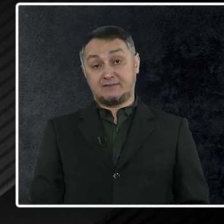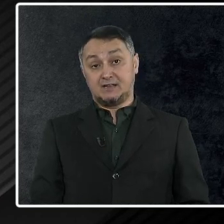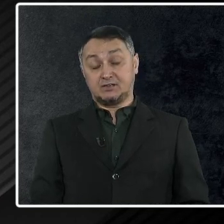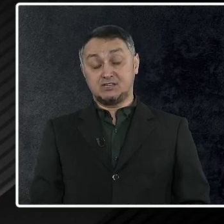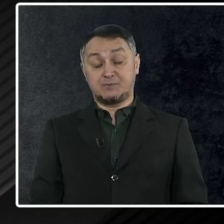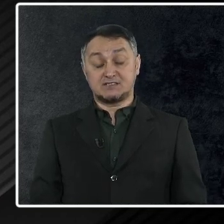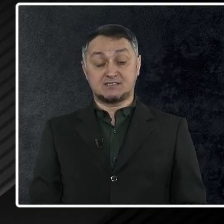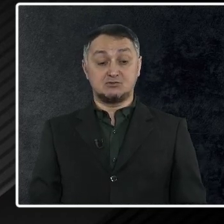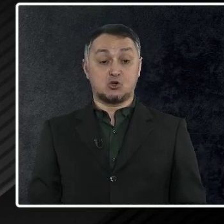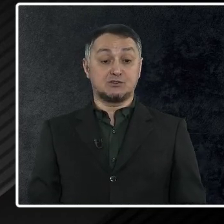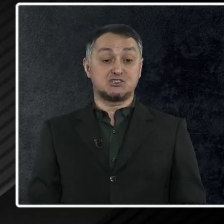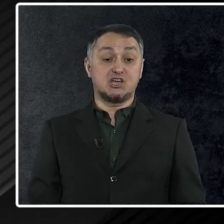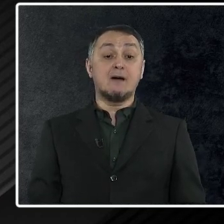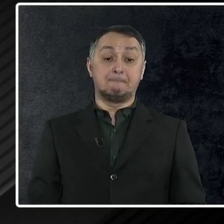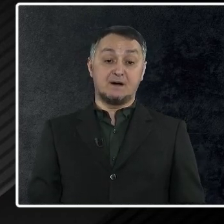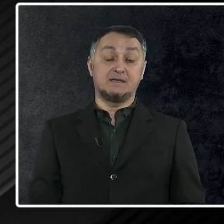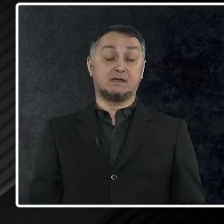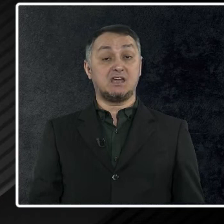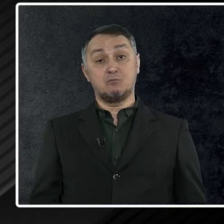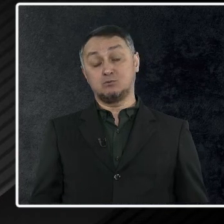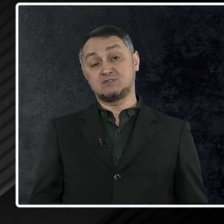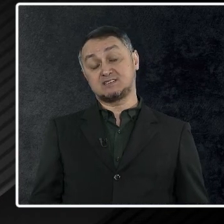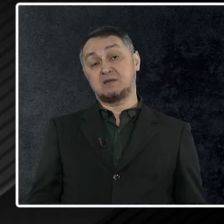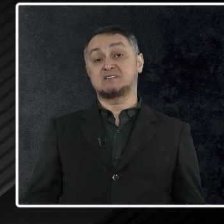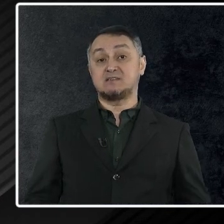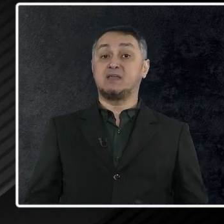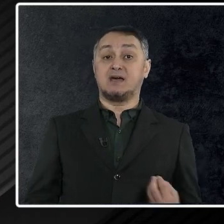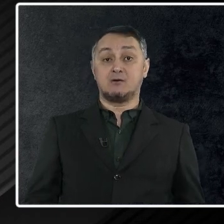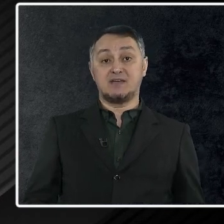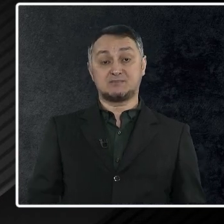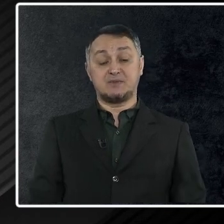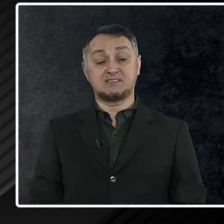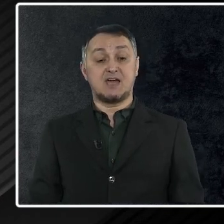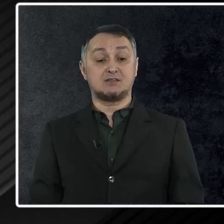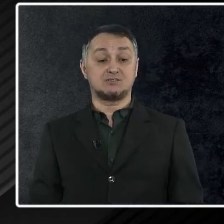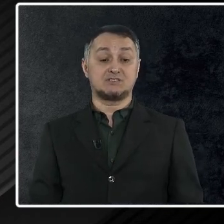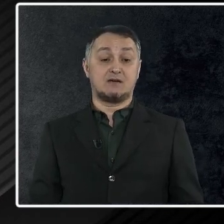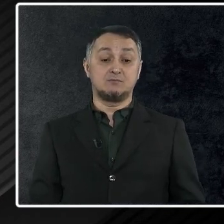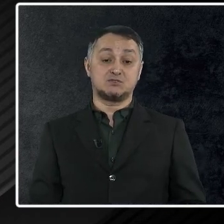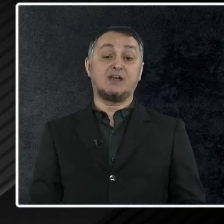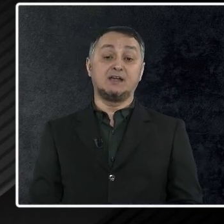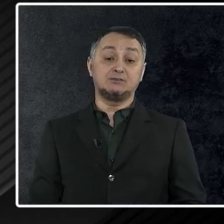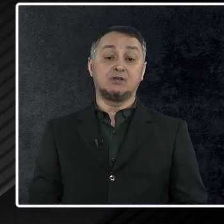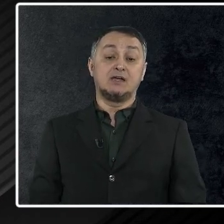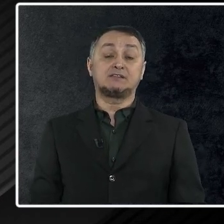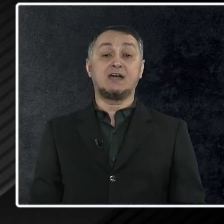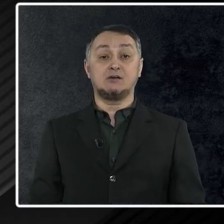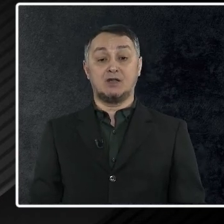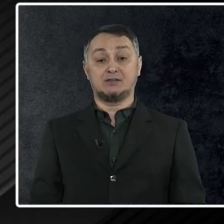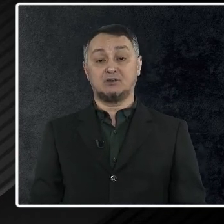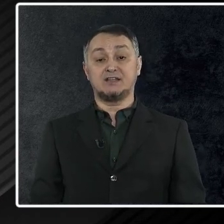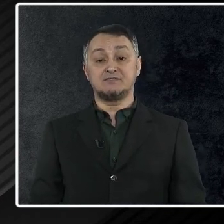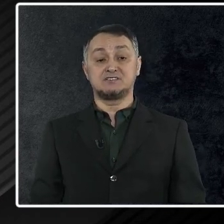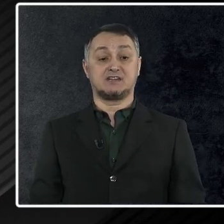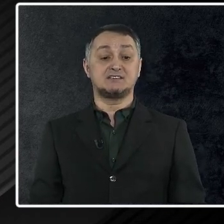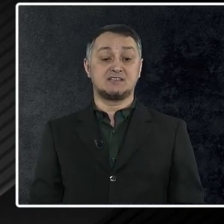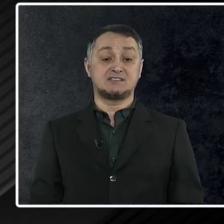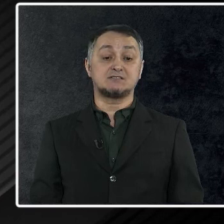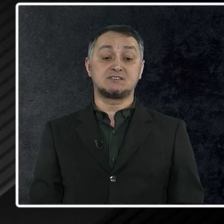nós já falando aqui de prestação de contas de campanha, que é um sistema similar ao SPCA que nós estávamos falando, está regulado